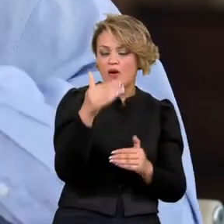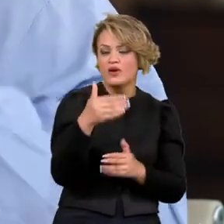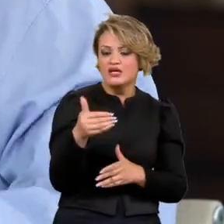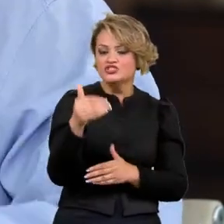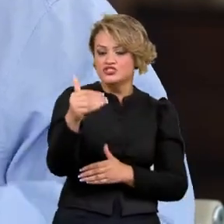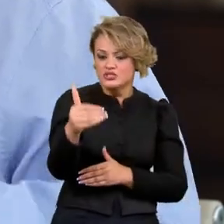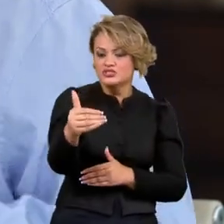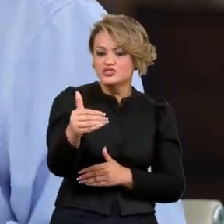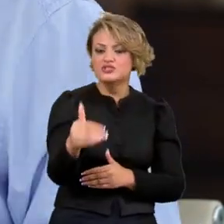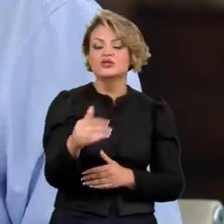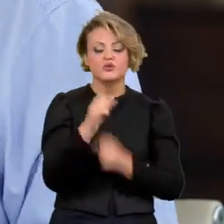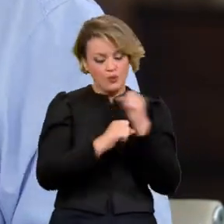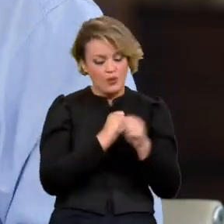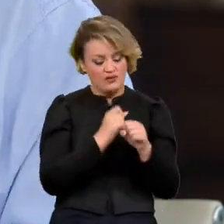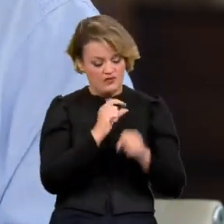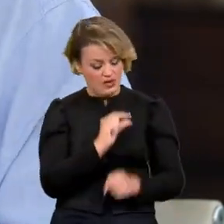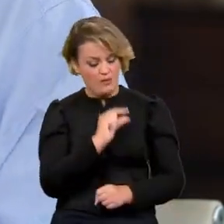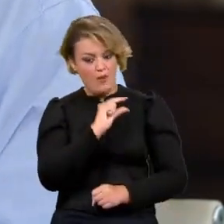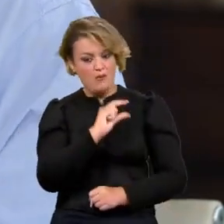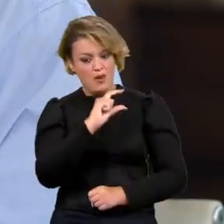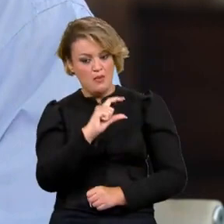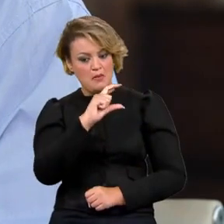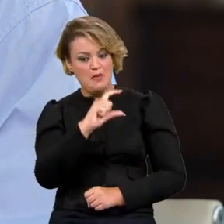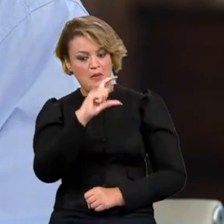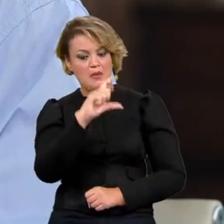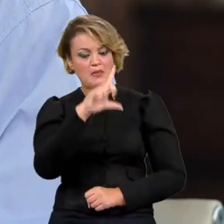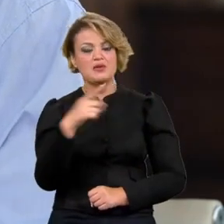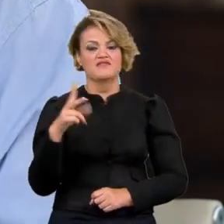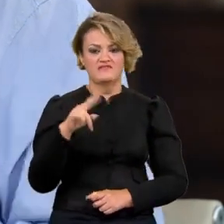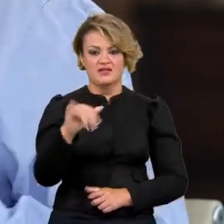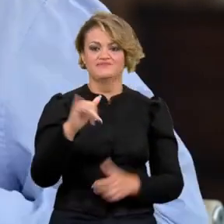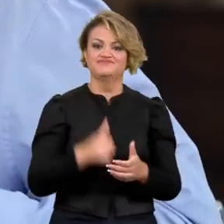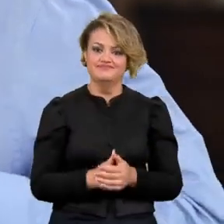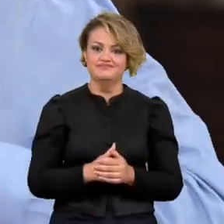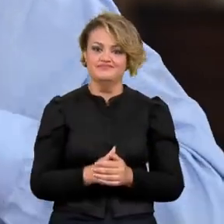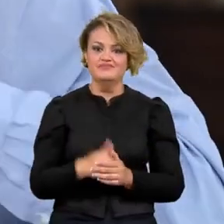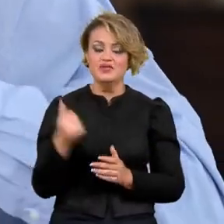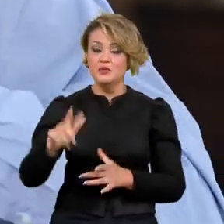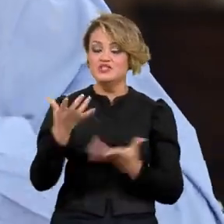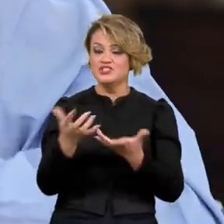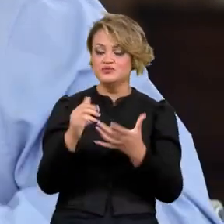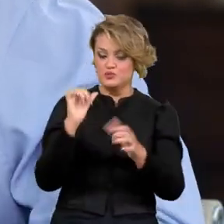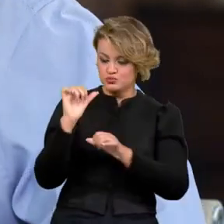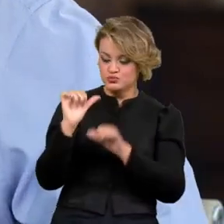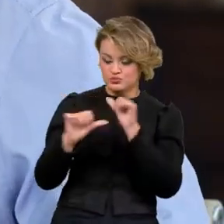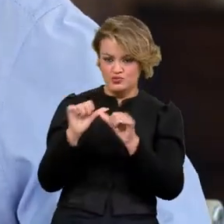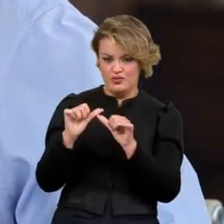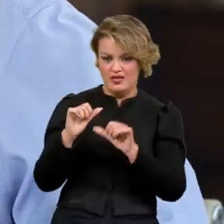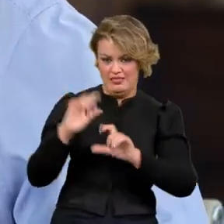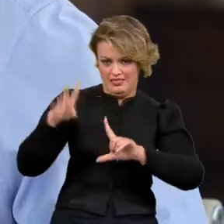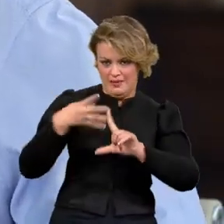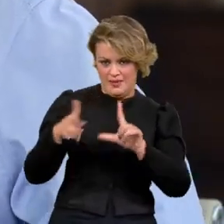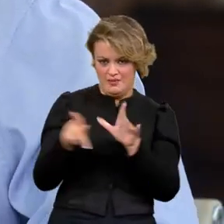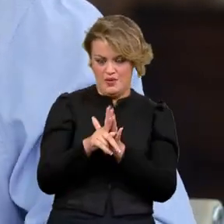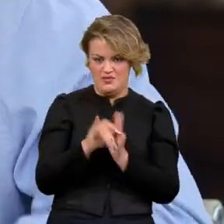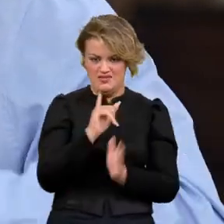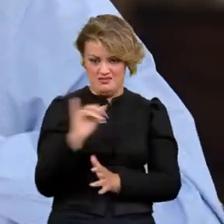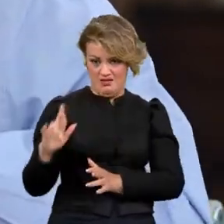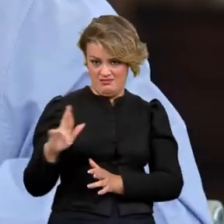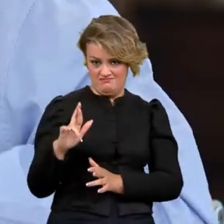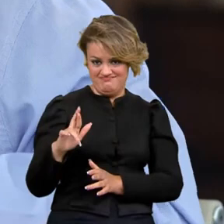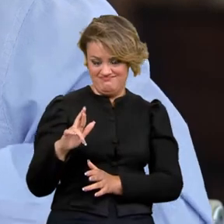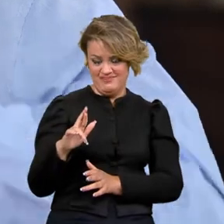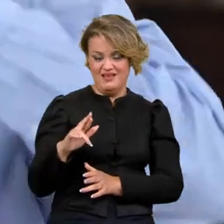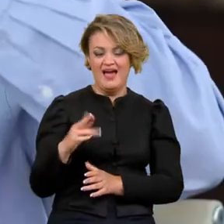mínimo vai ter aumento real quando a gente resolveu aumentar a tabela do Imposto de Renda para 2.640